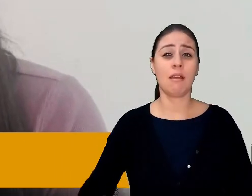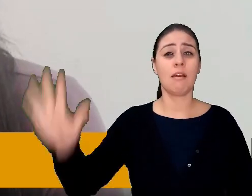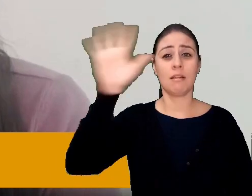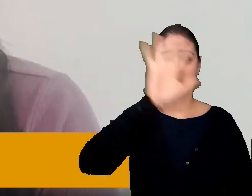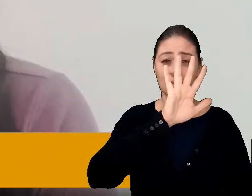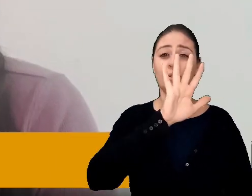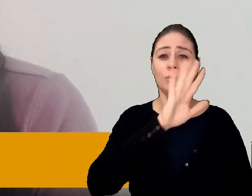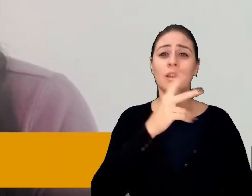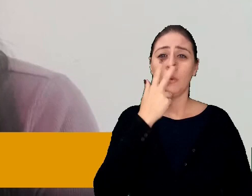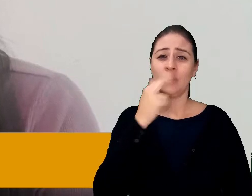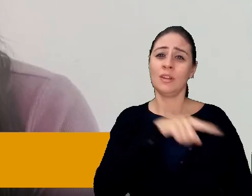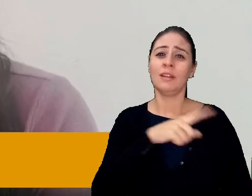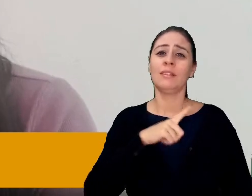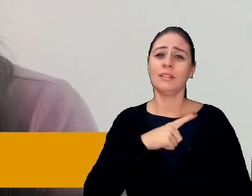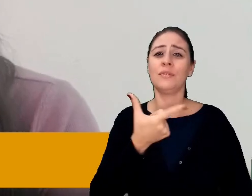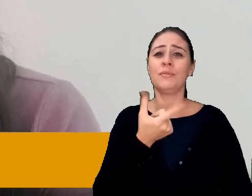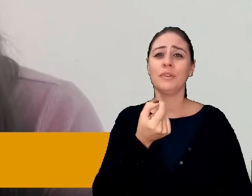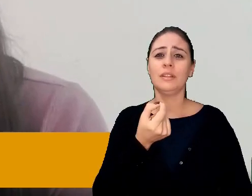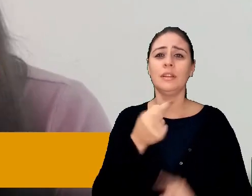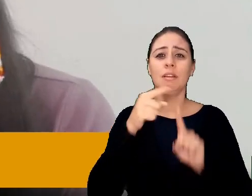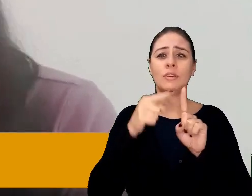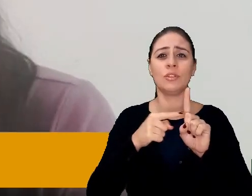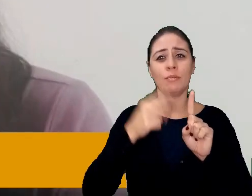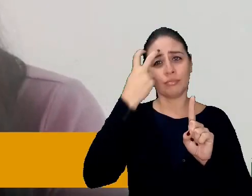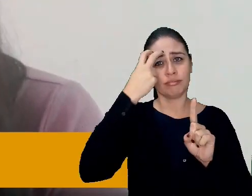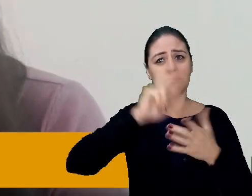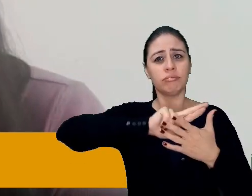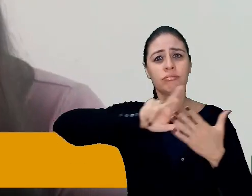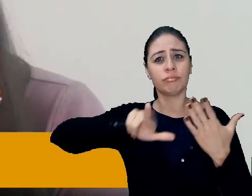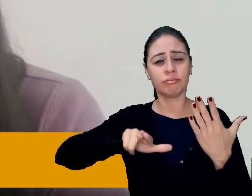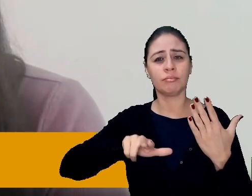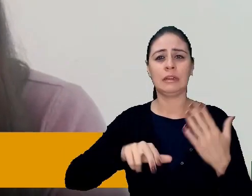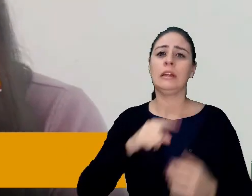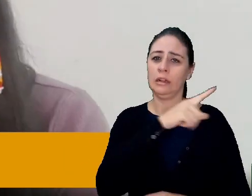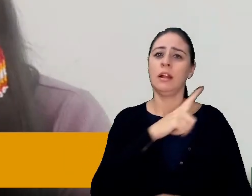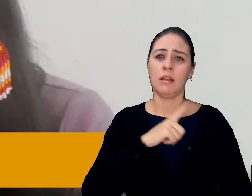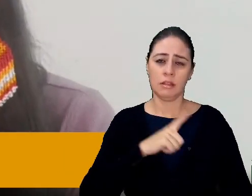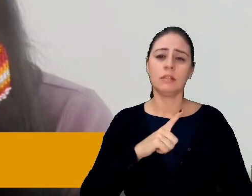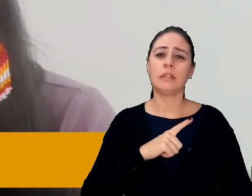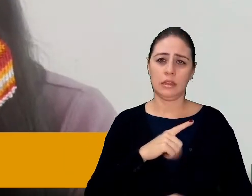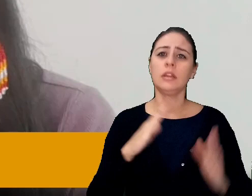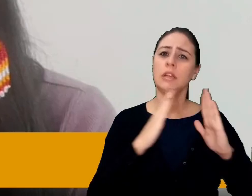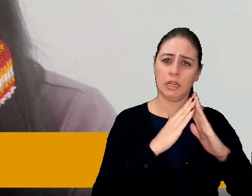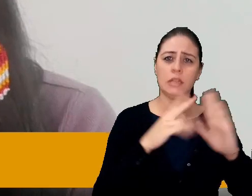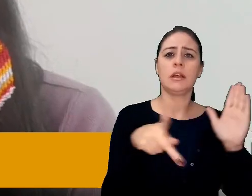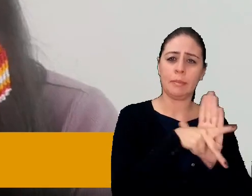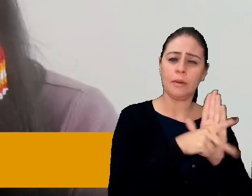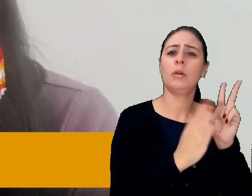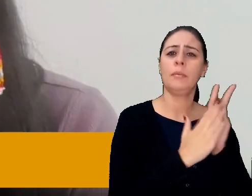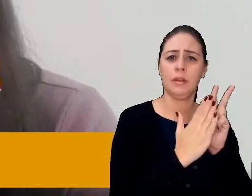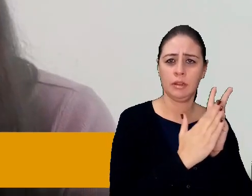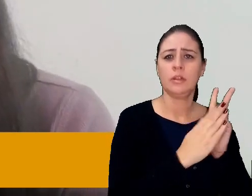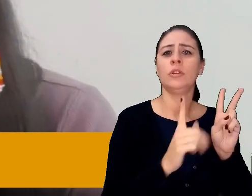20 etnias. E lá eles têm alojamento, né, que eles falam a maloca, eles têm alojamentos e os acadêmicos moram